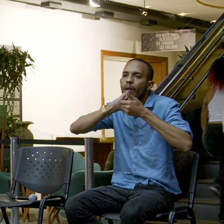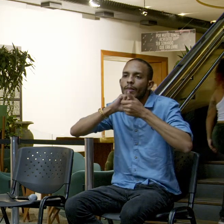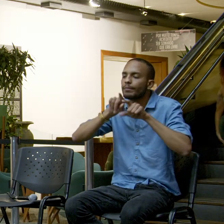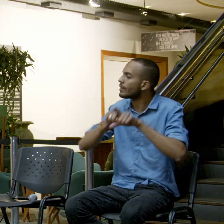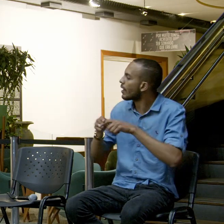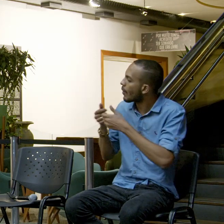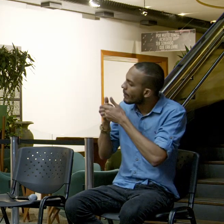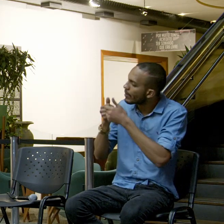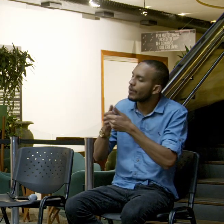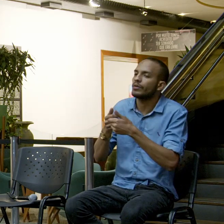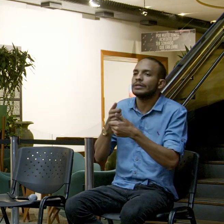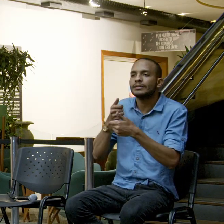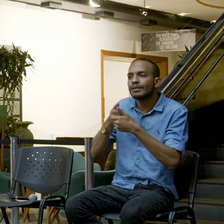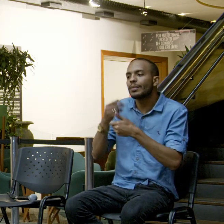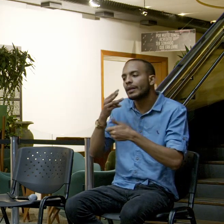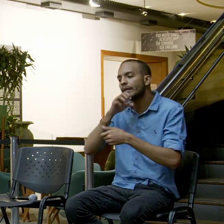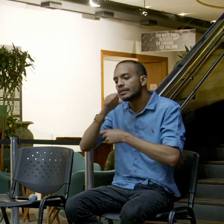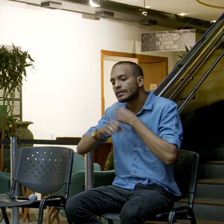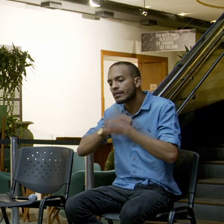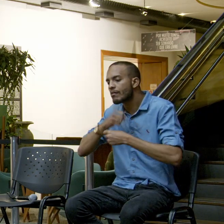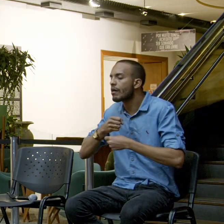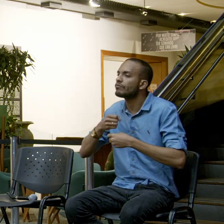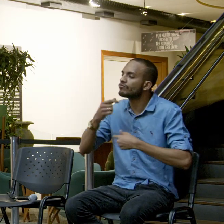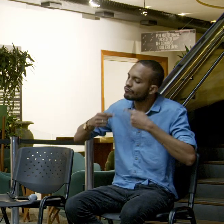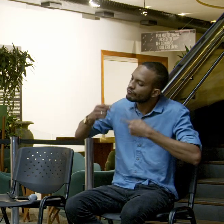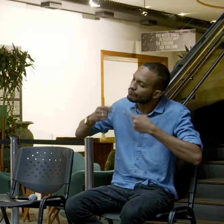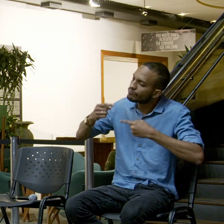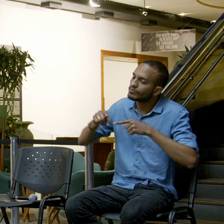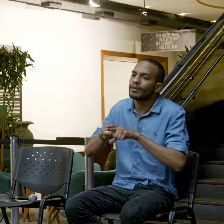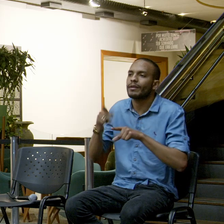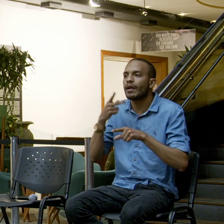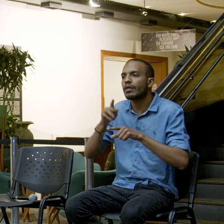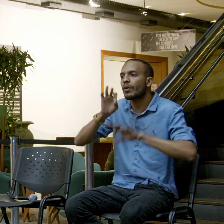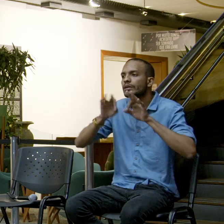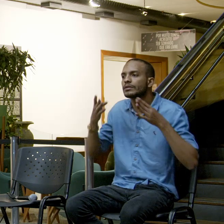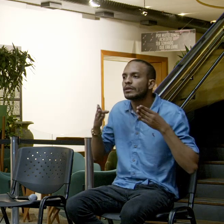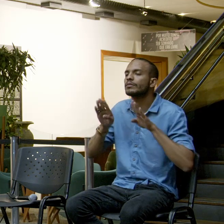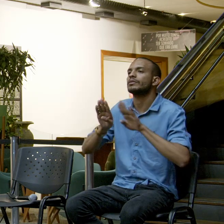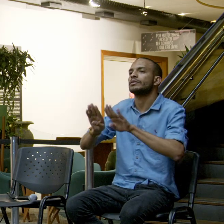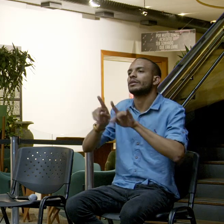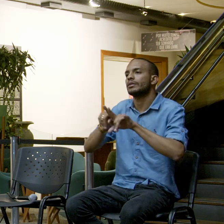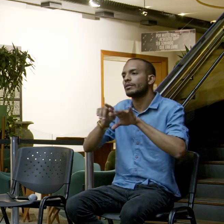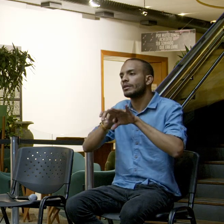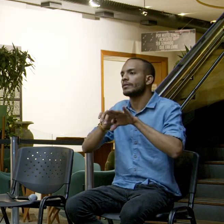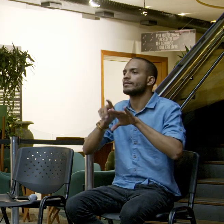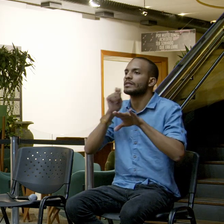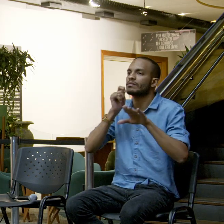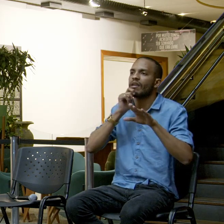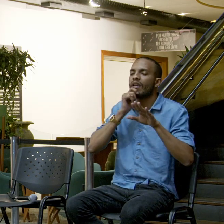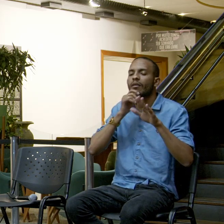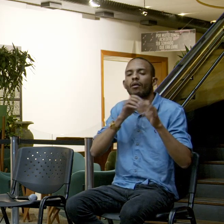de perto um processo de mais de 3 anos de discussão para que essa montagem não linear, não cronológica